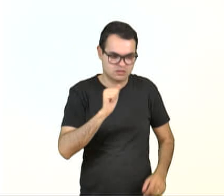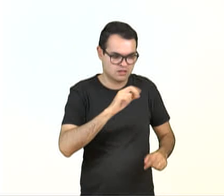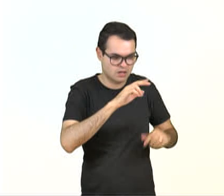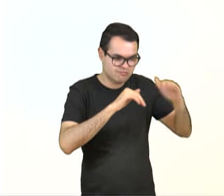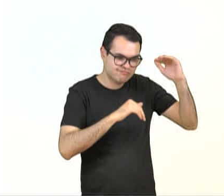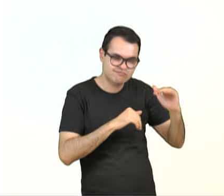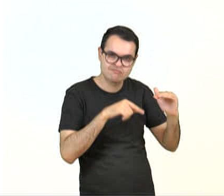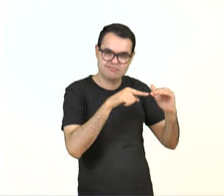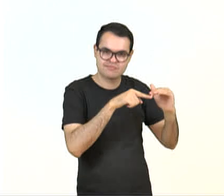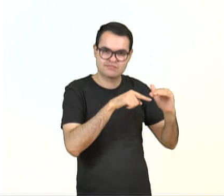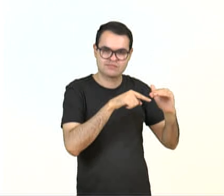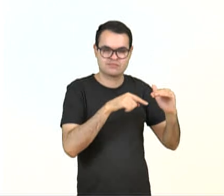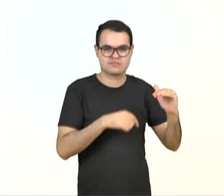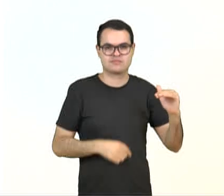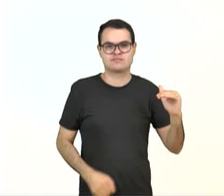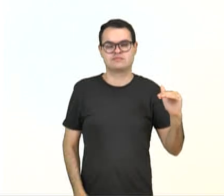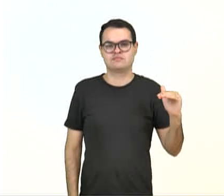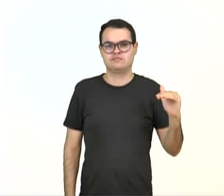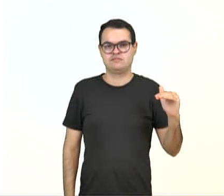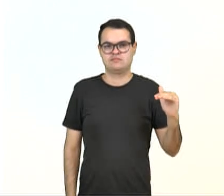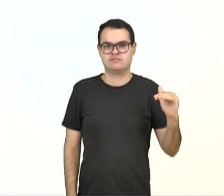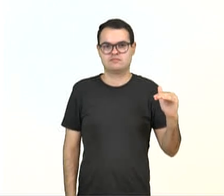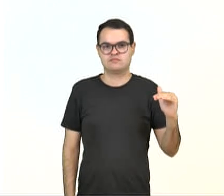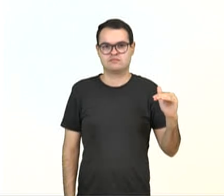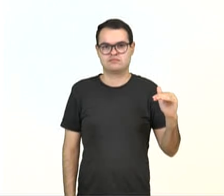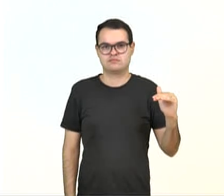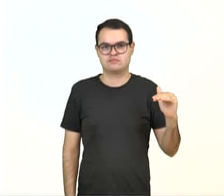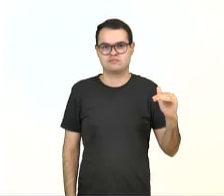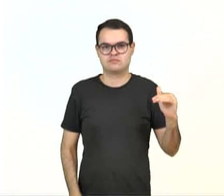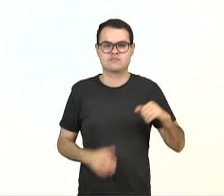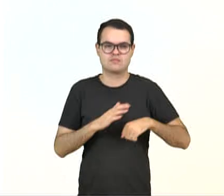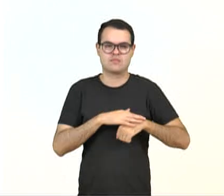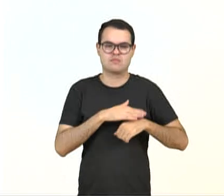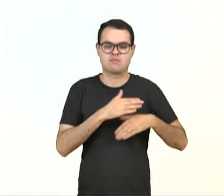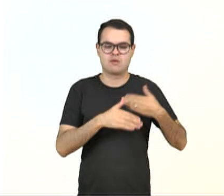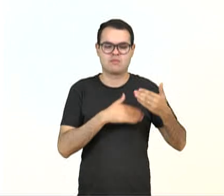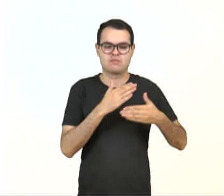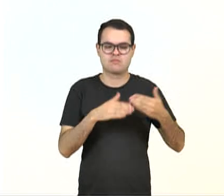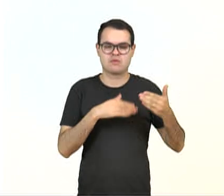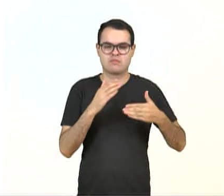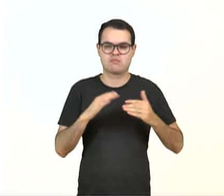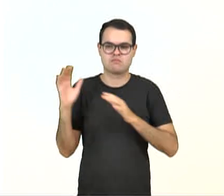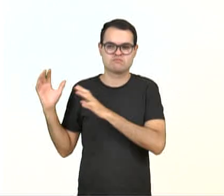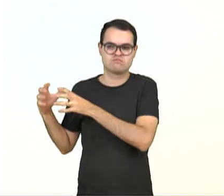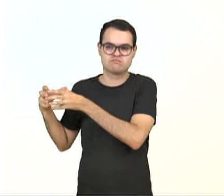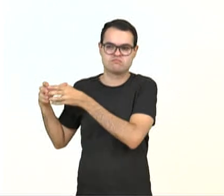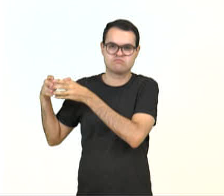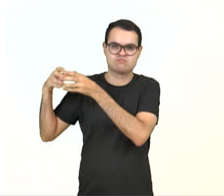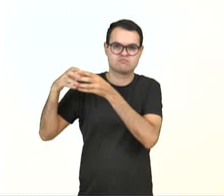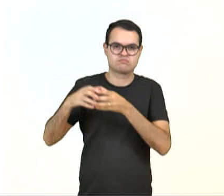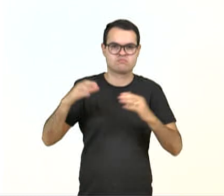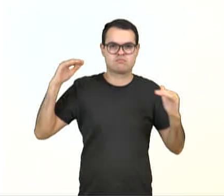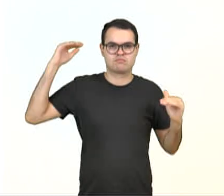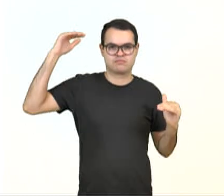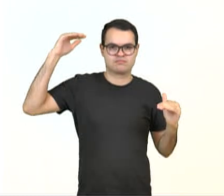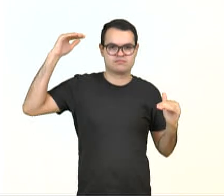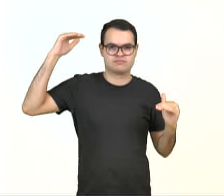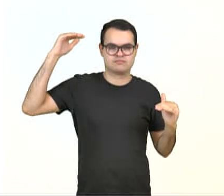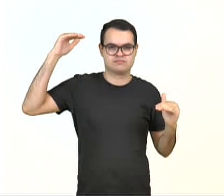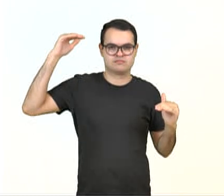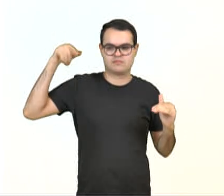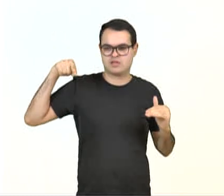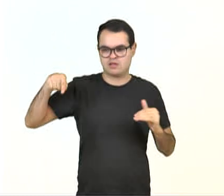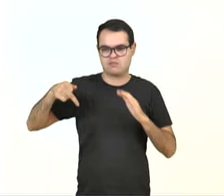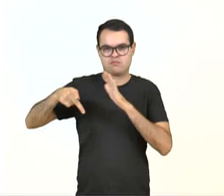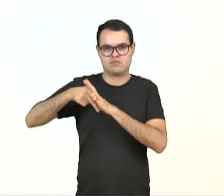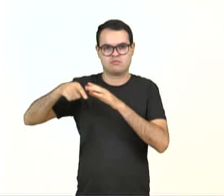os bem pequenininhos. Com o tempo, chegaram os Hutus, tá? Agricultores pertencentes ao